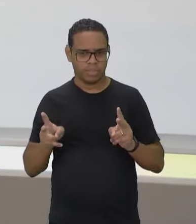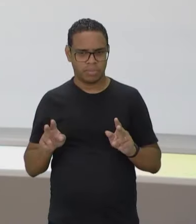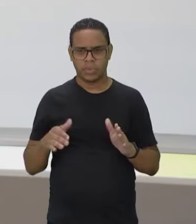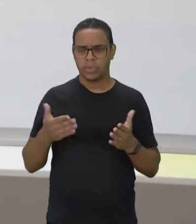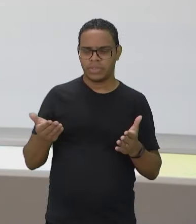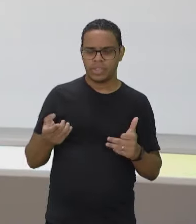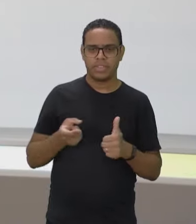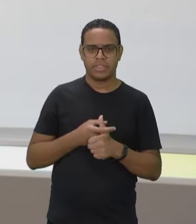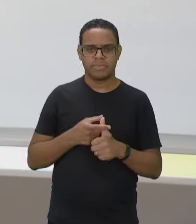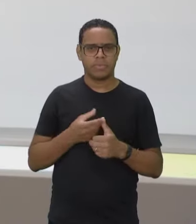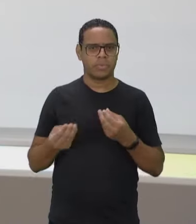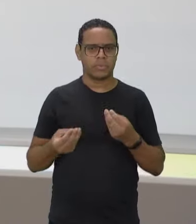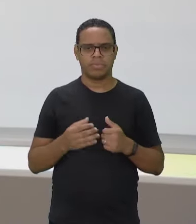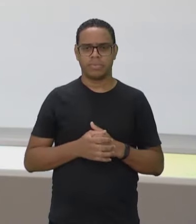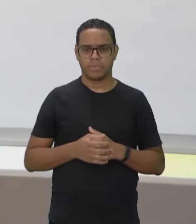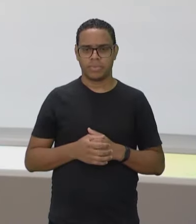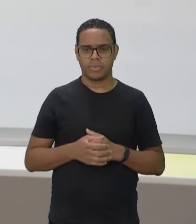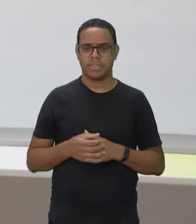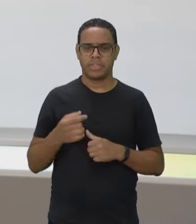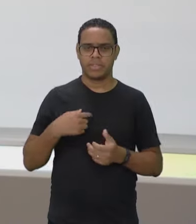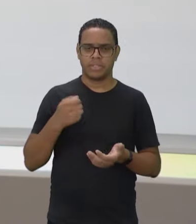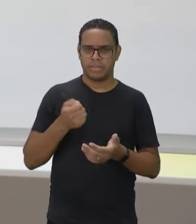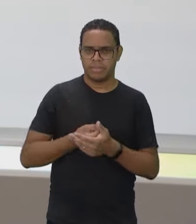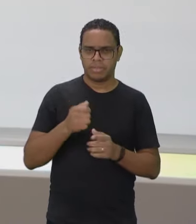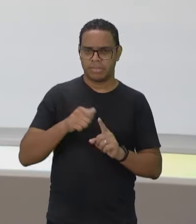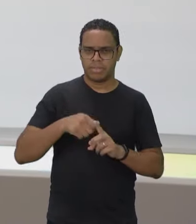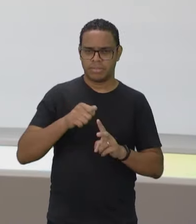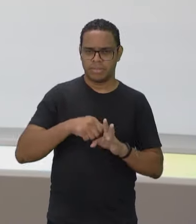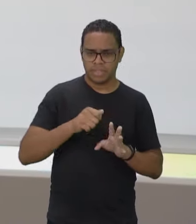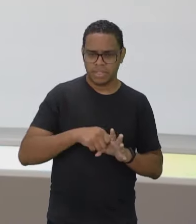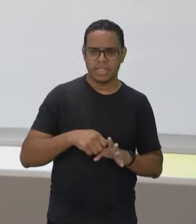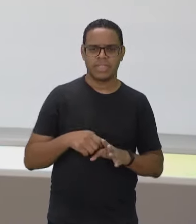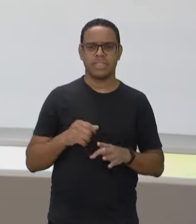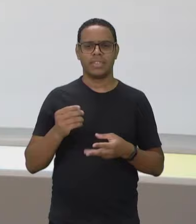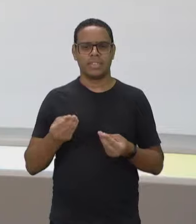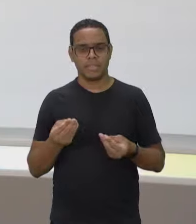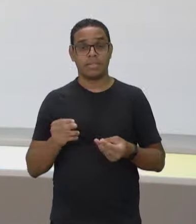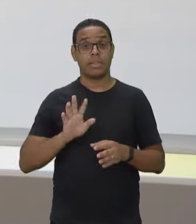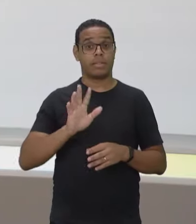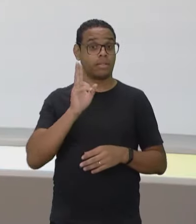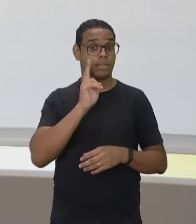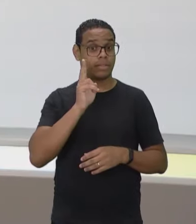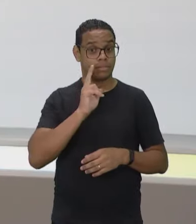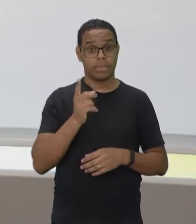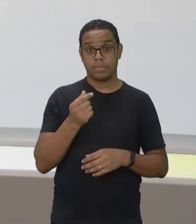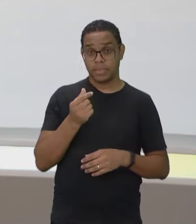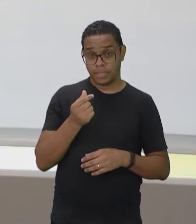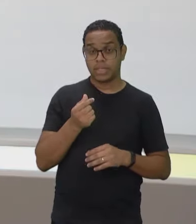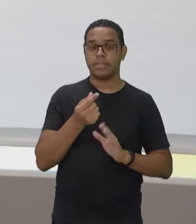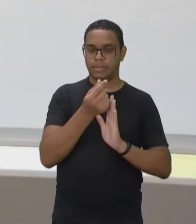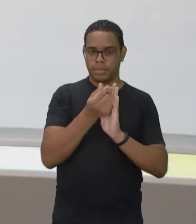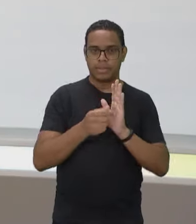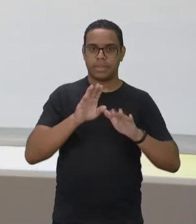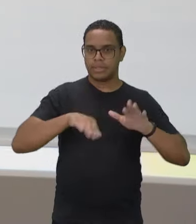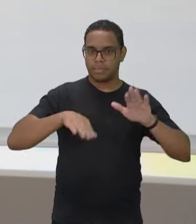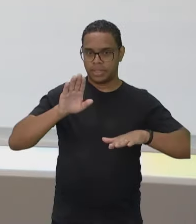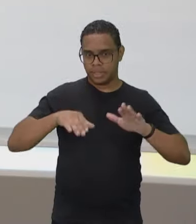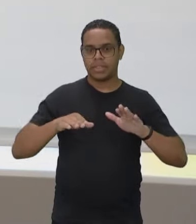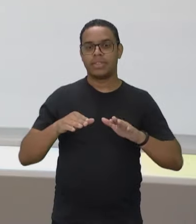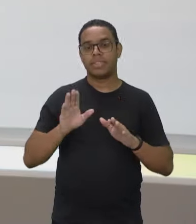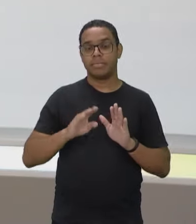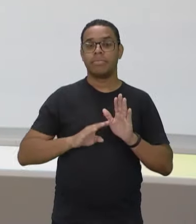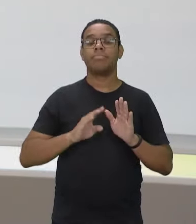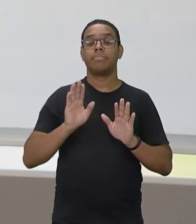tipo de despesa é essa? Eu gasto todo mês, eu não gasto todo mês. Lembrando que o preço pode variar, mas a despesa